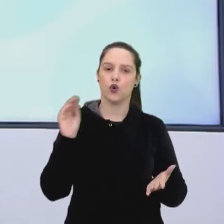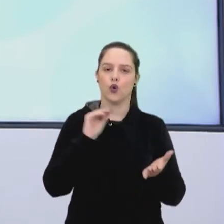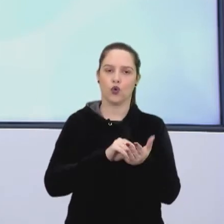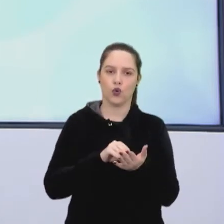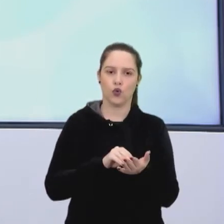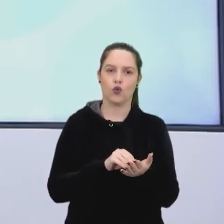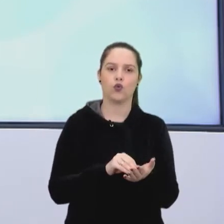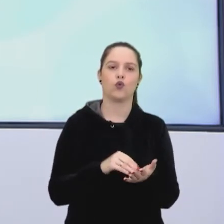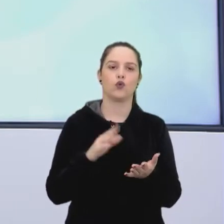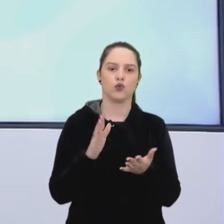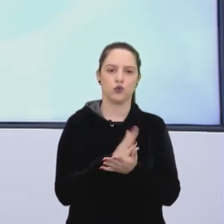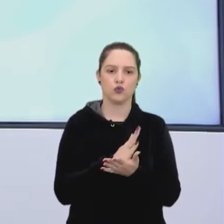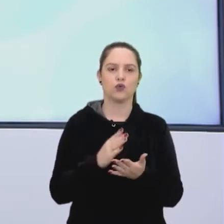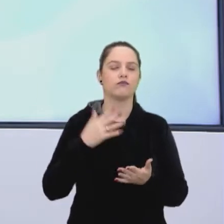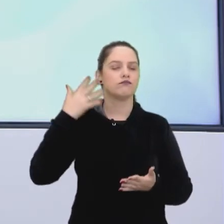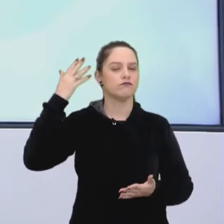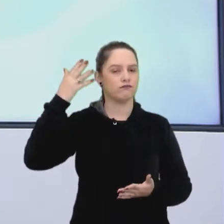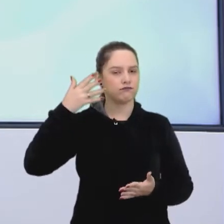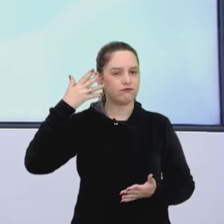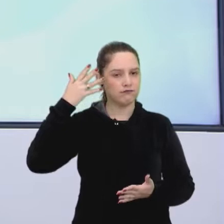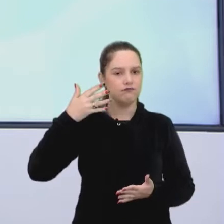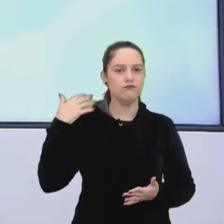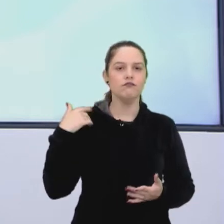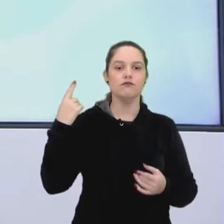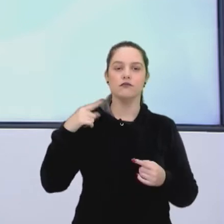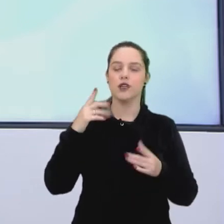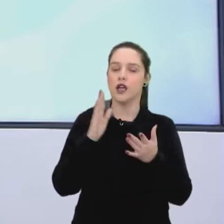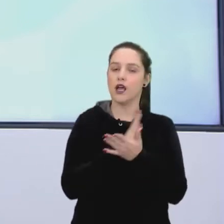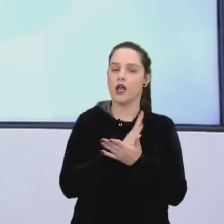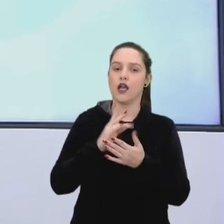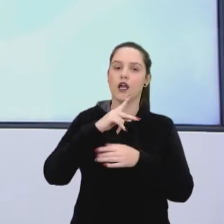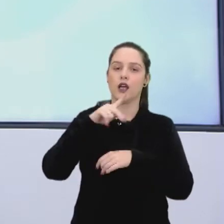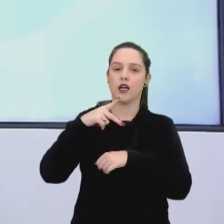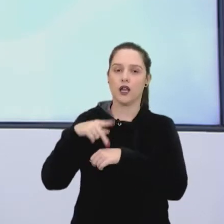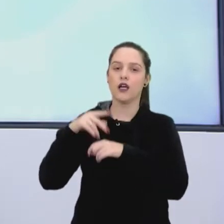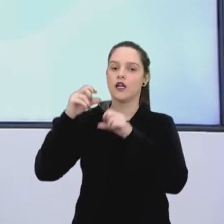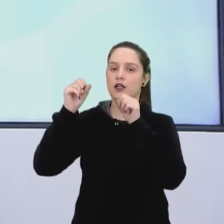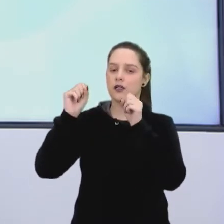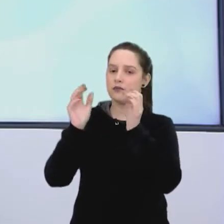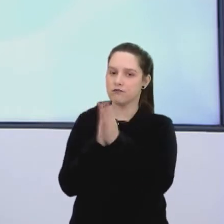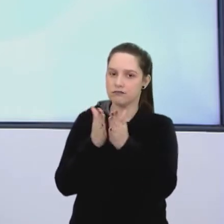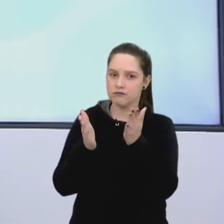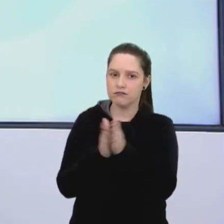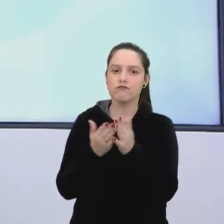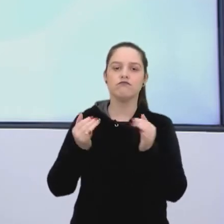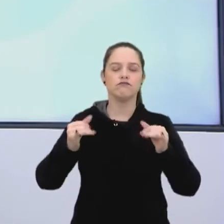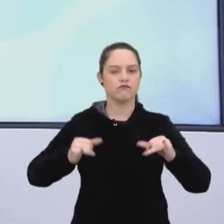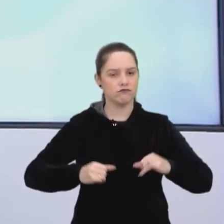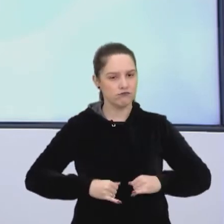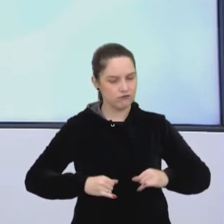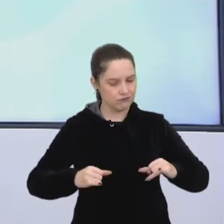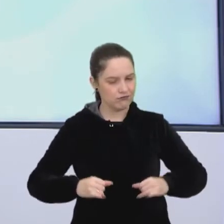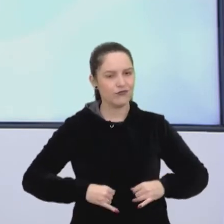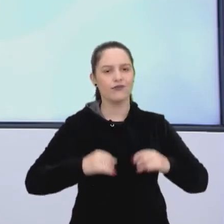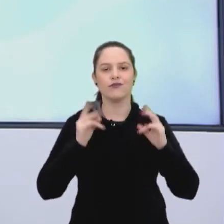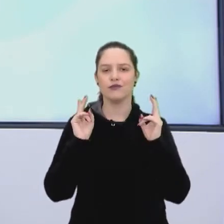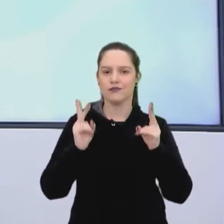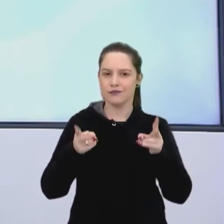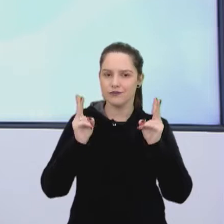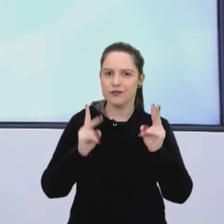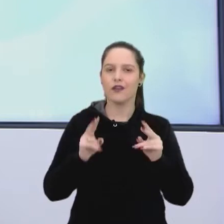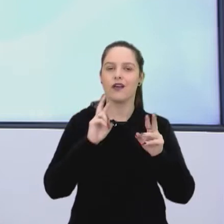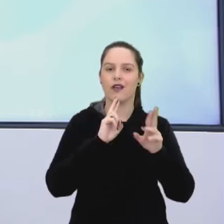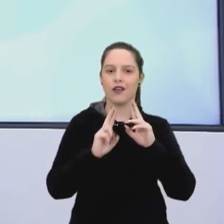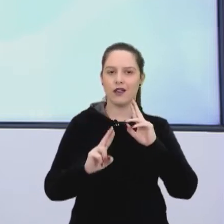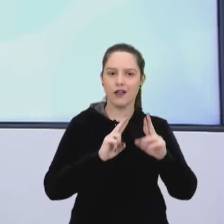no discurso dela, é de que os países pobres, né, eles sofrem as consequências aí em